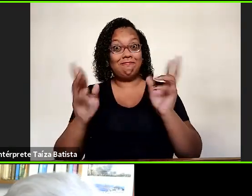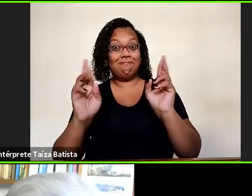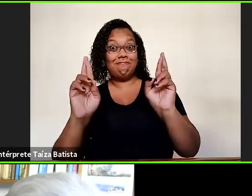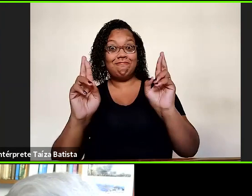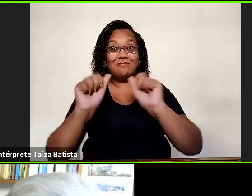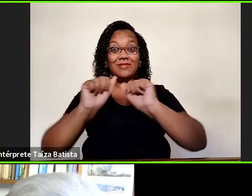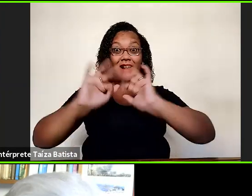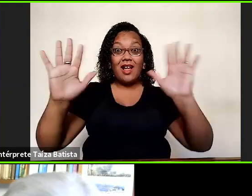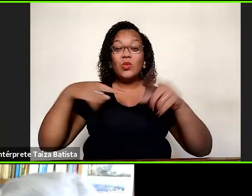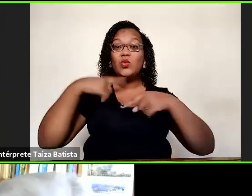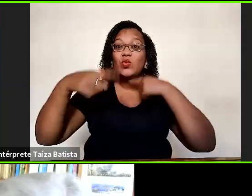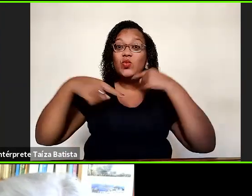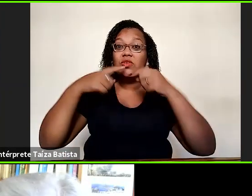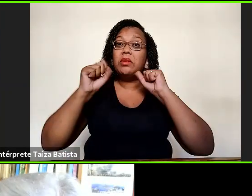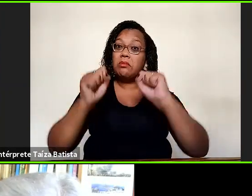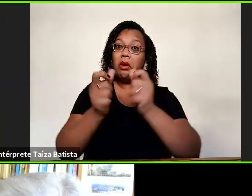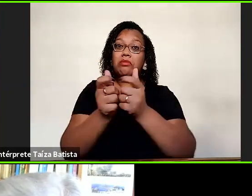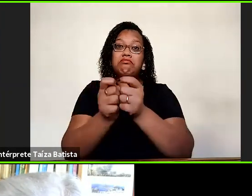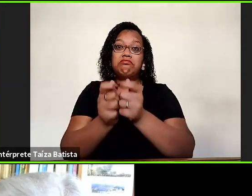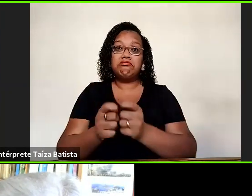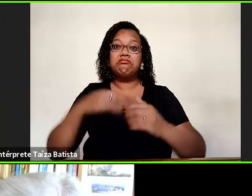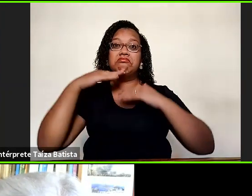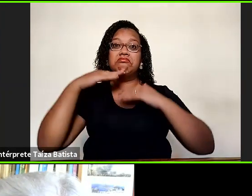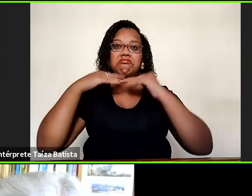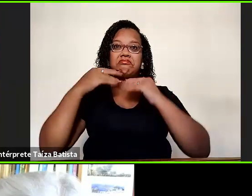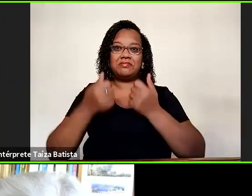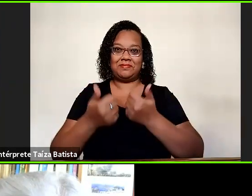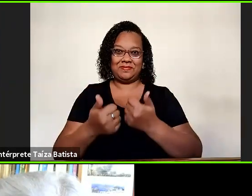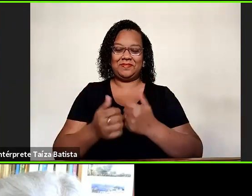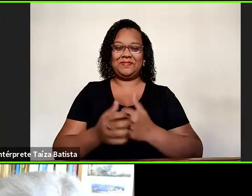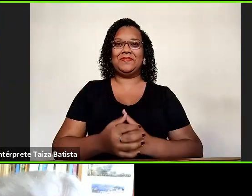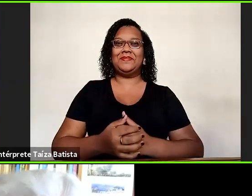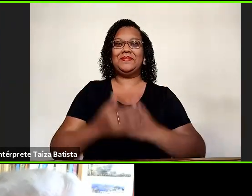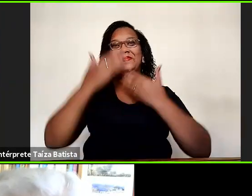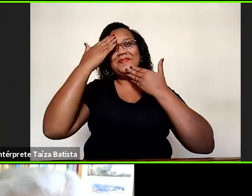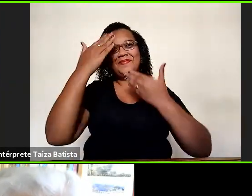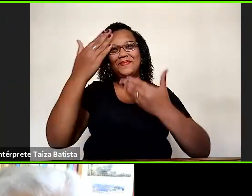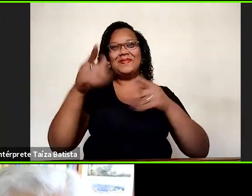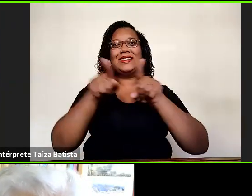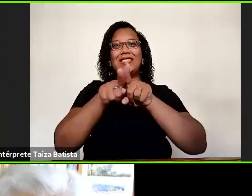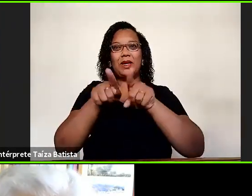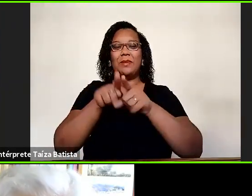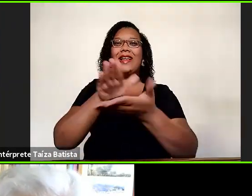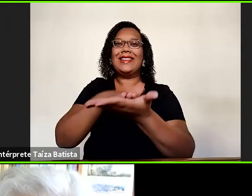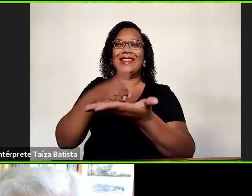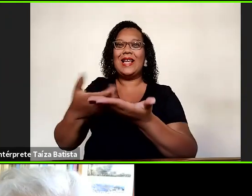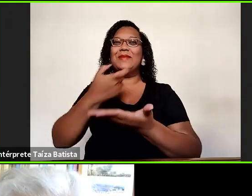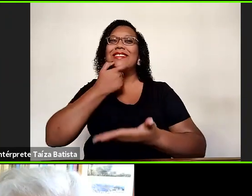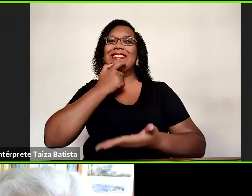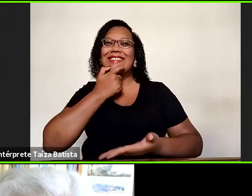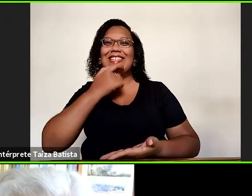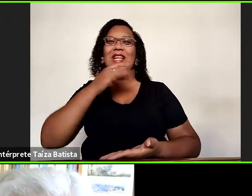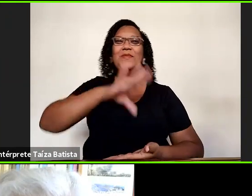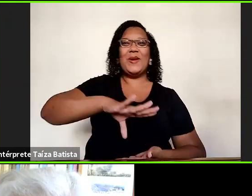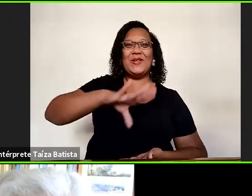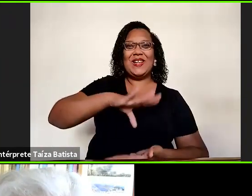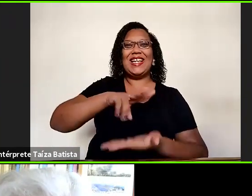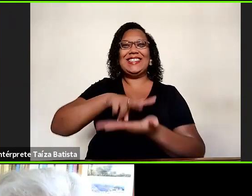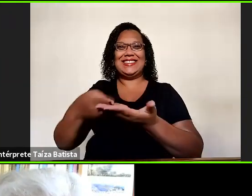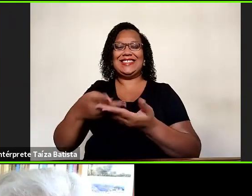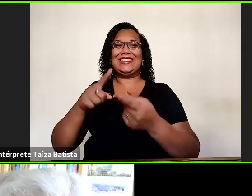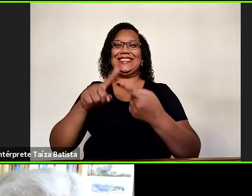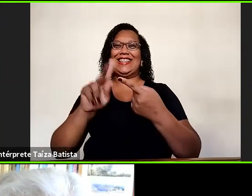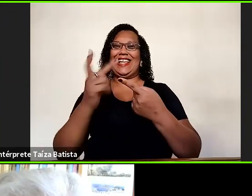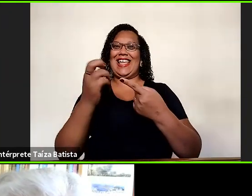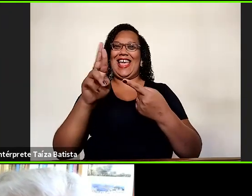dúvida, podem escrever no chat. Agradeço também os intérpretes em inglês-português, então, que estão conosco, Eric, Silvia e Mariana